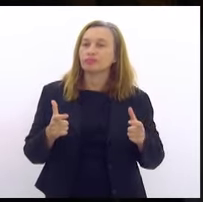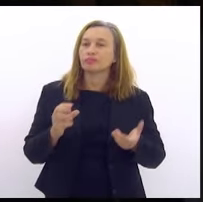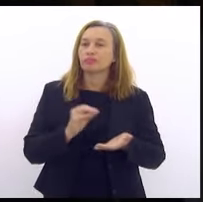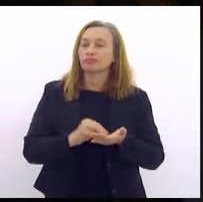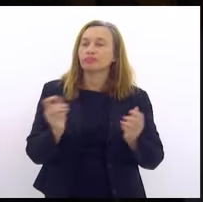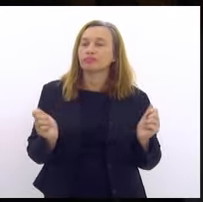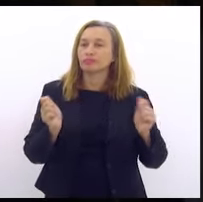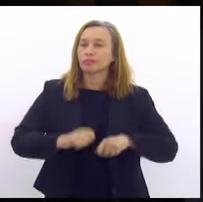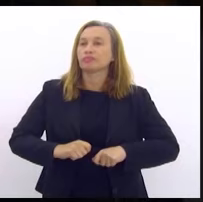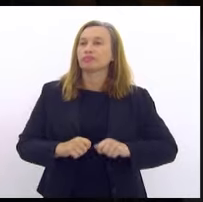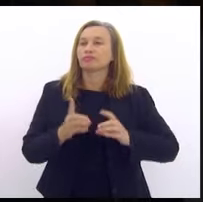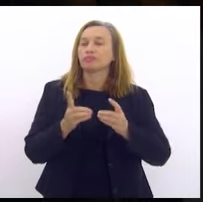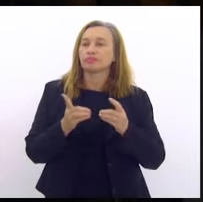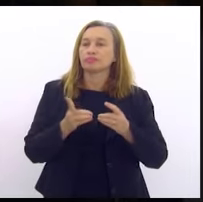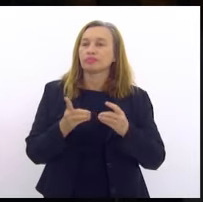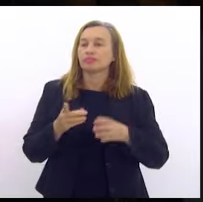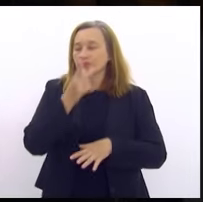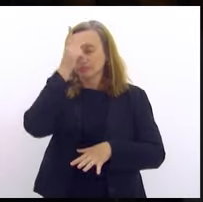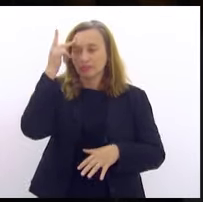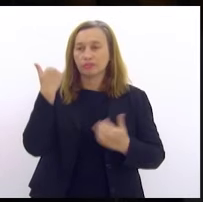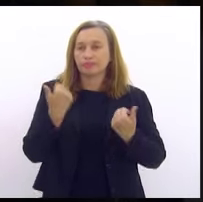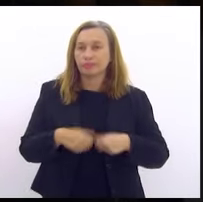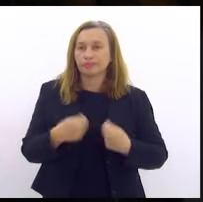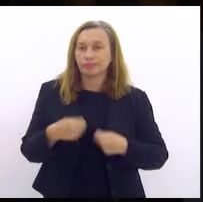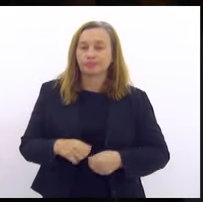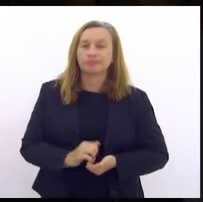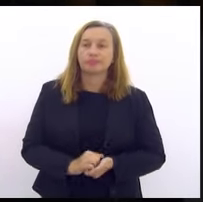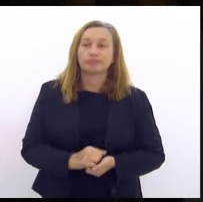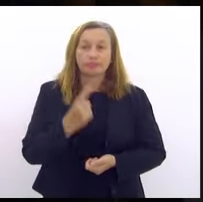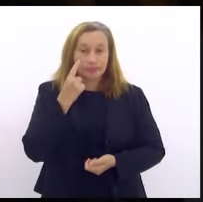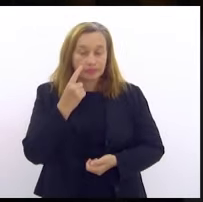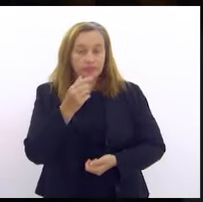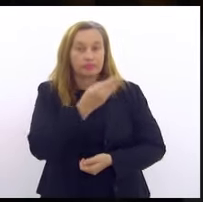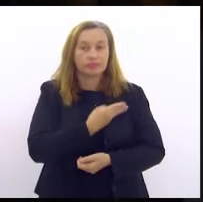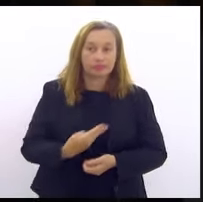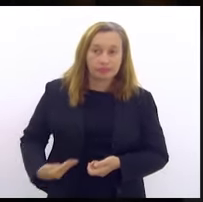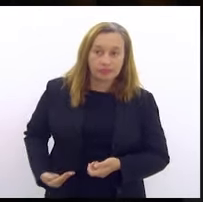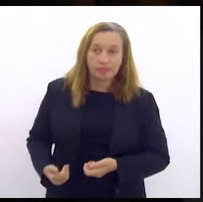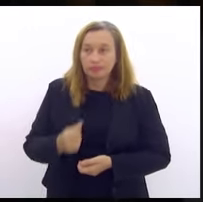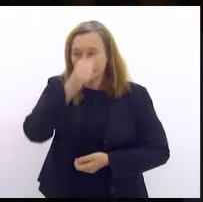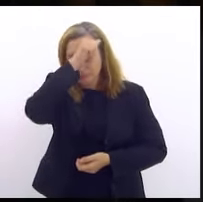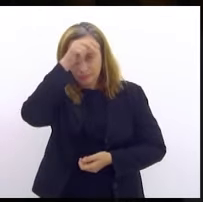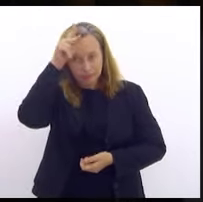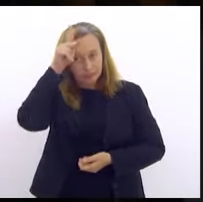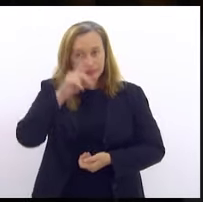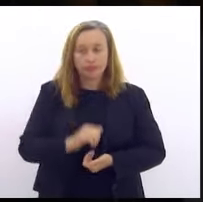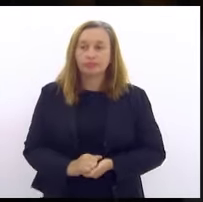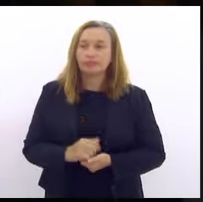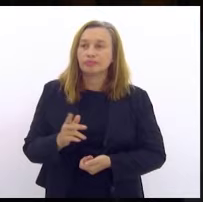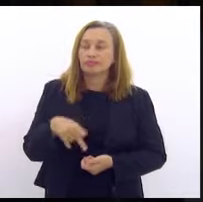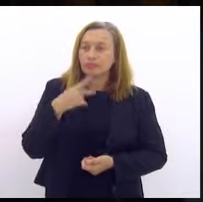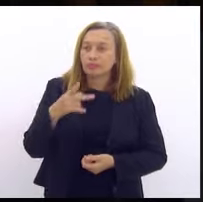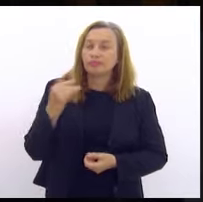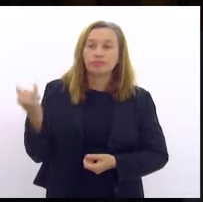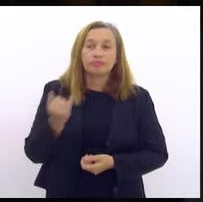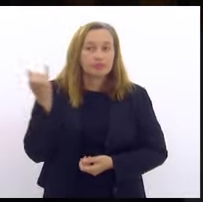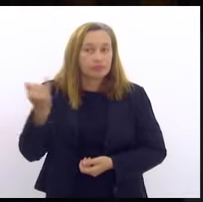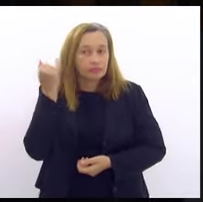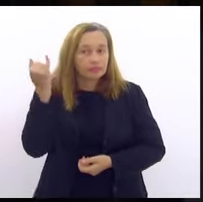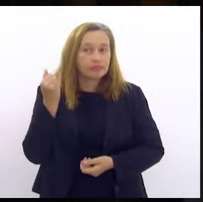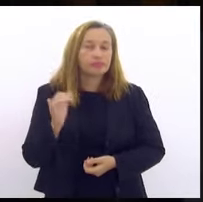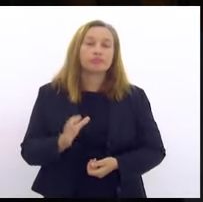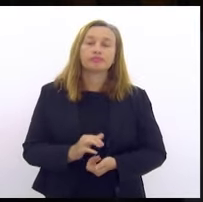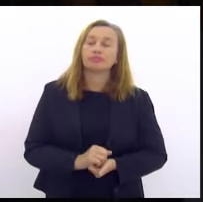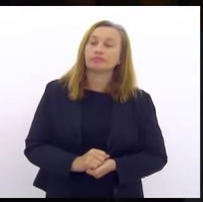de garantir atendimento a quem precisa. E a gente vê o governador, a gente vê o prefeito falando que é importante